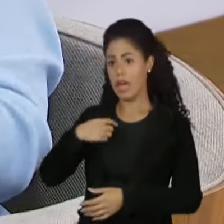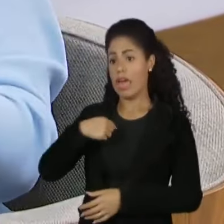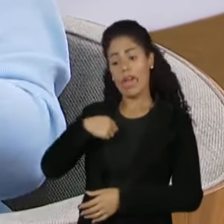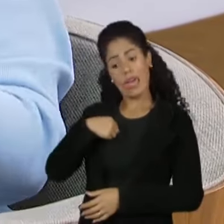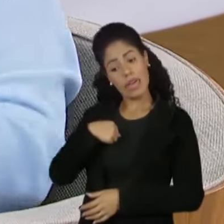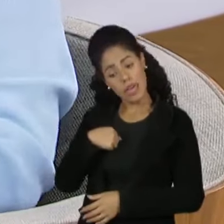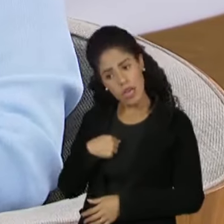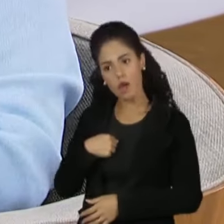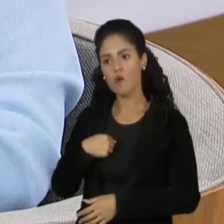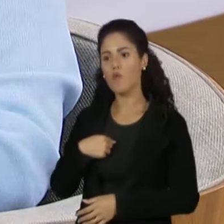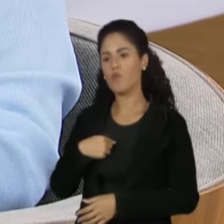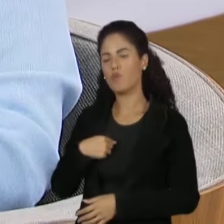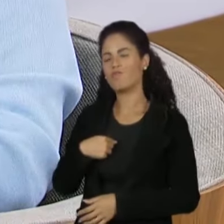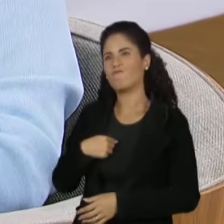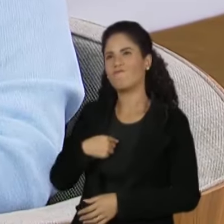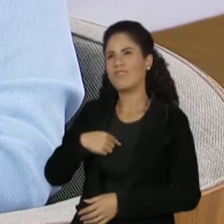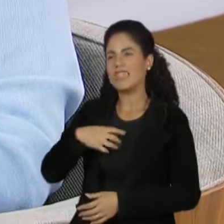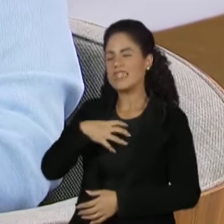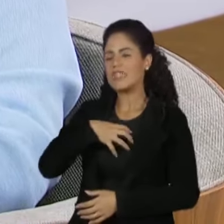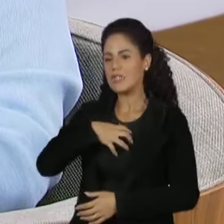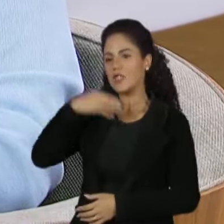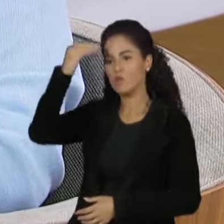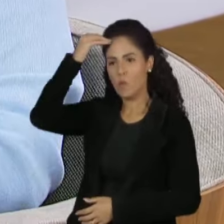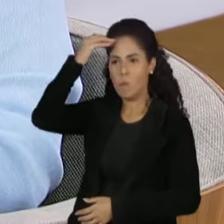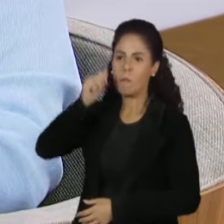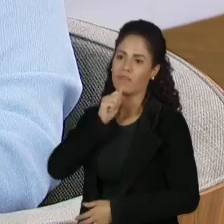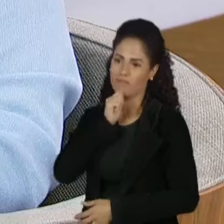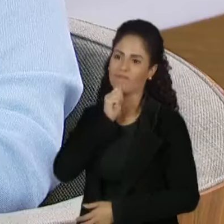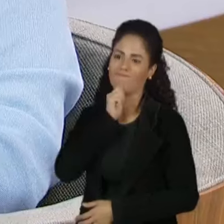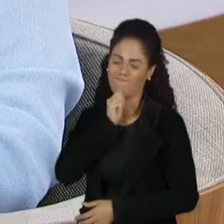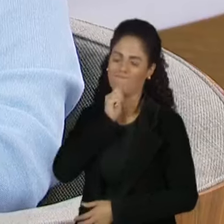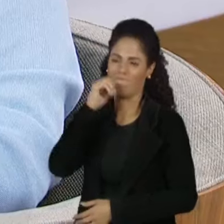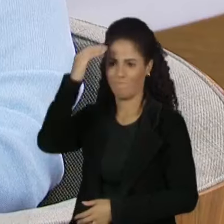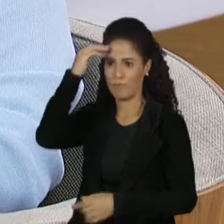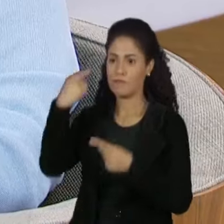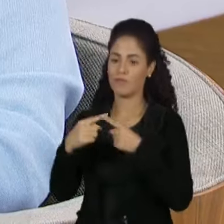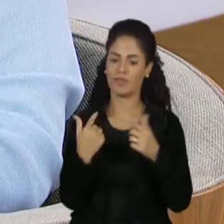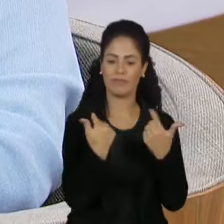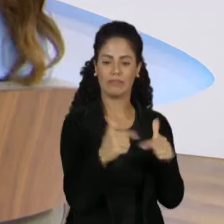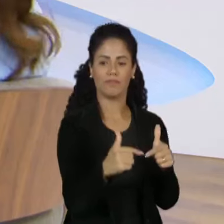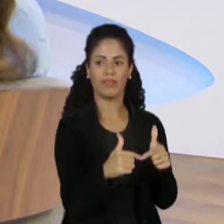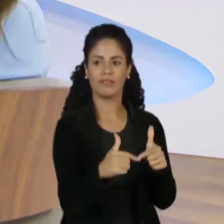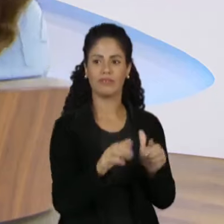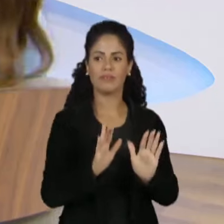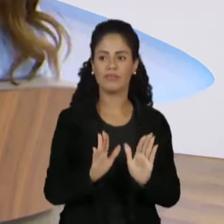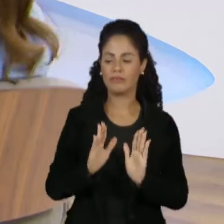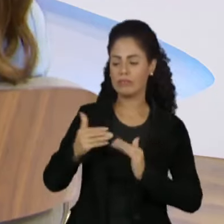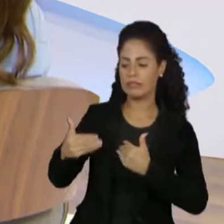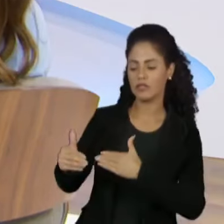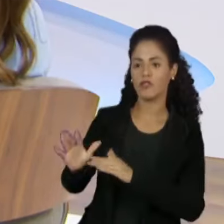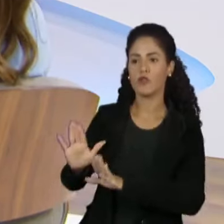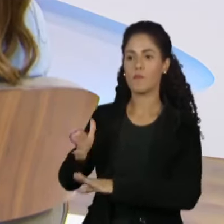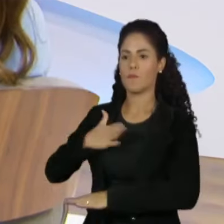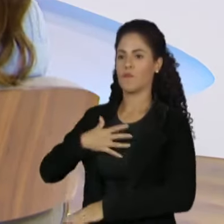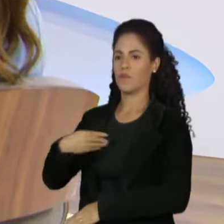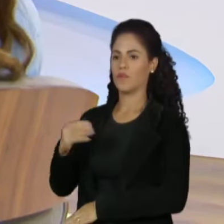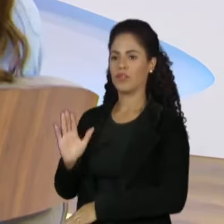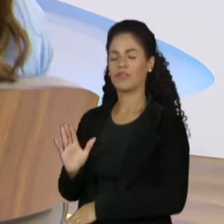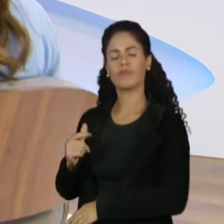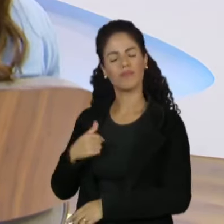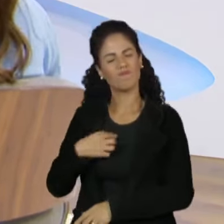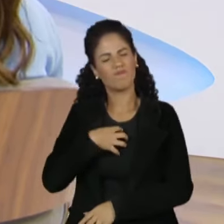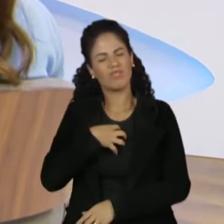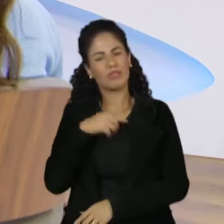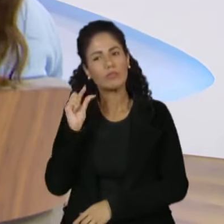eu ainda tenho alguns passos a dar. Mas eu acredito que isso é inerente a nós, assim, porque